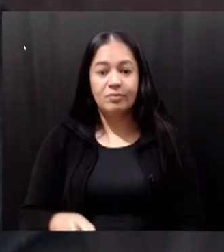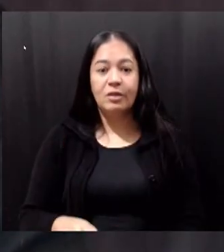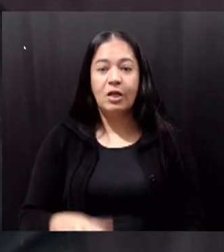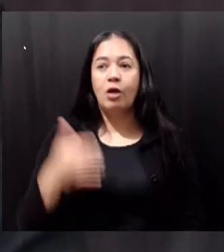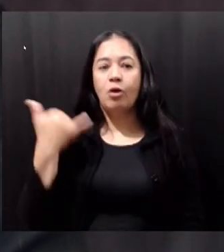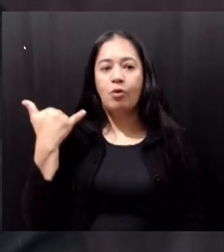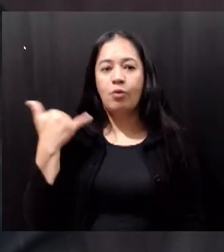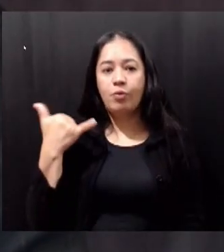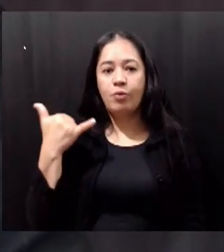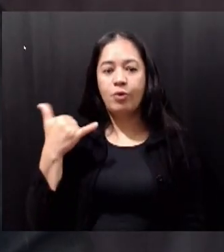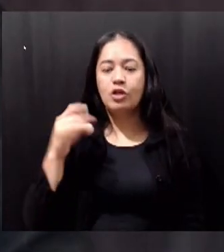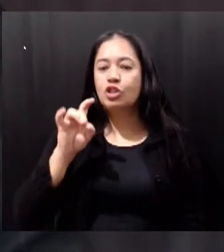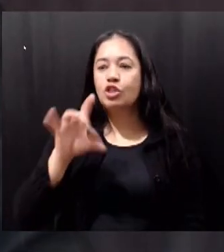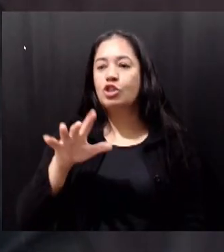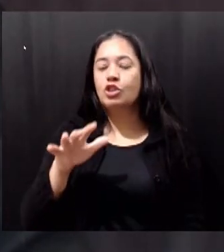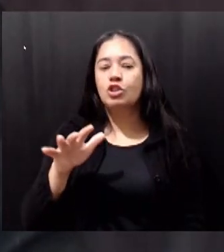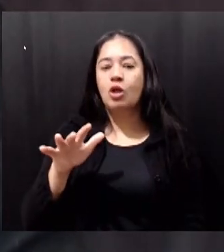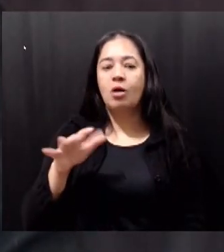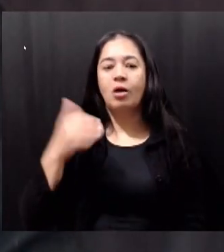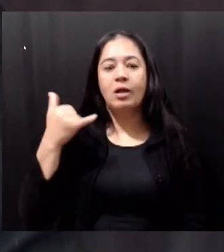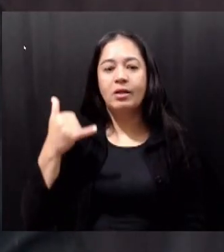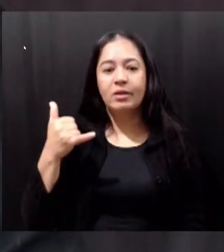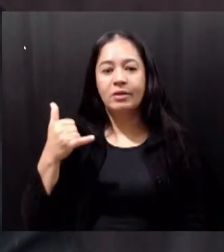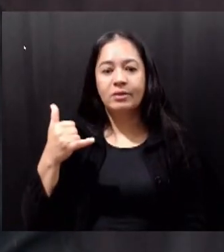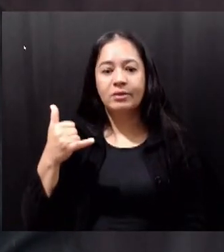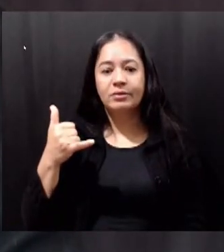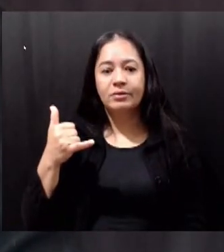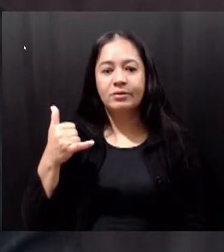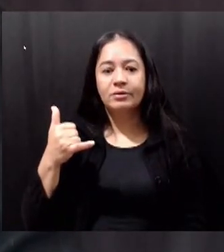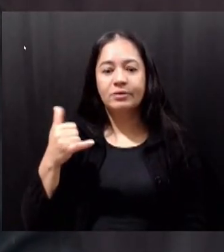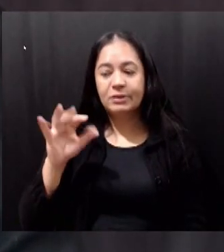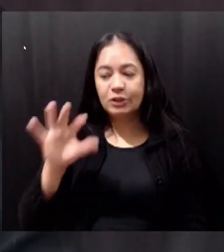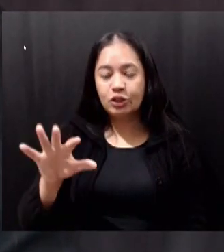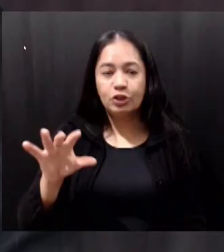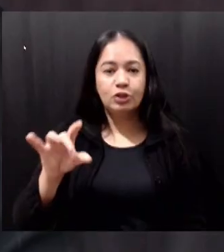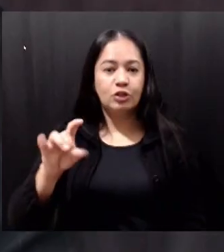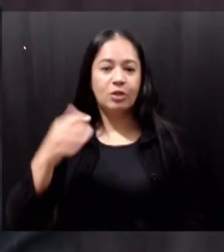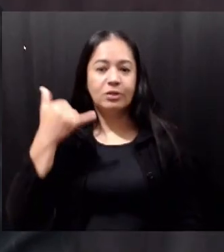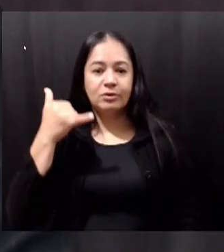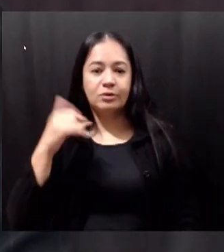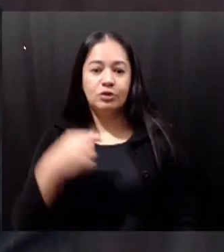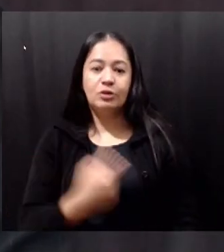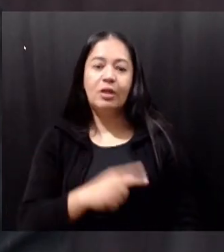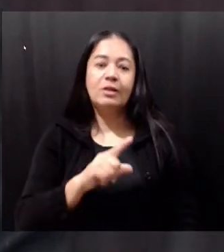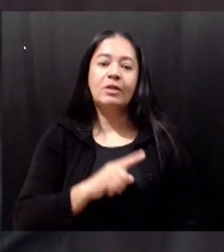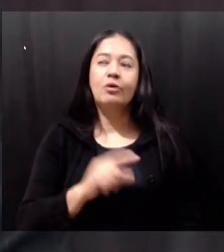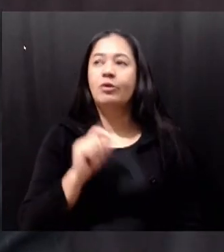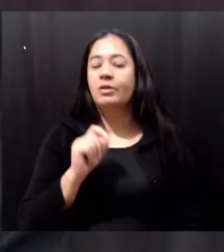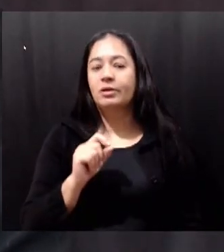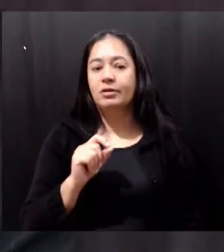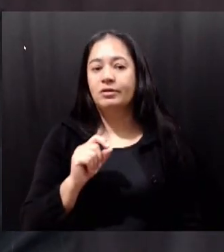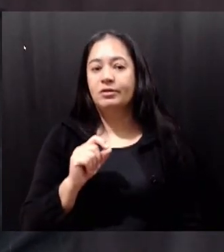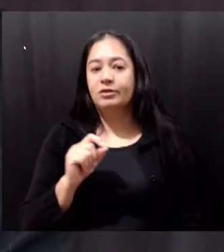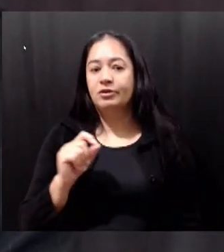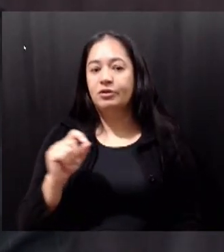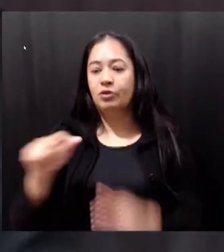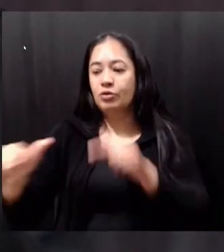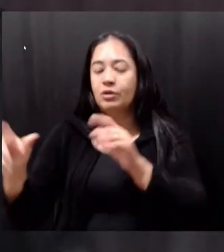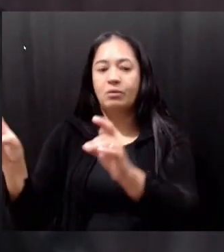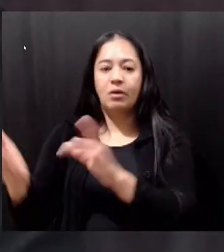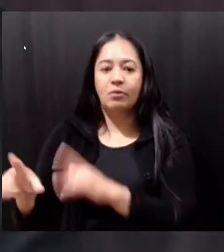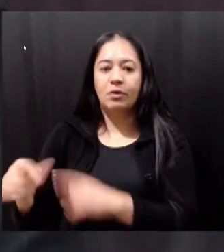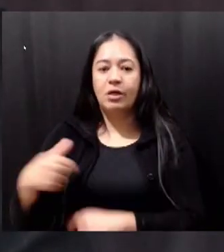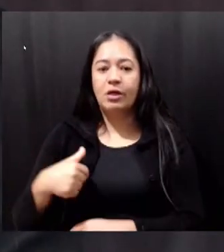recebe chamadas e só liga, nós temos, olha, depois do expediente, eu vou estar com esse